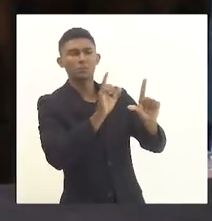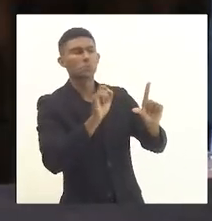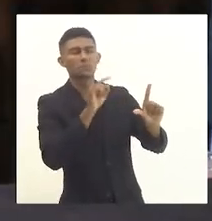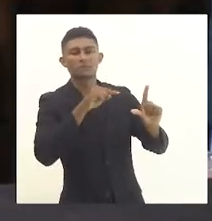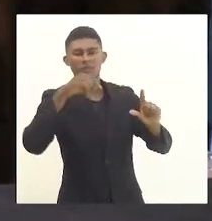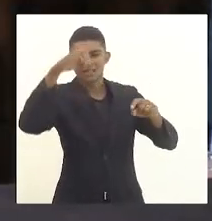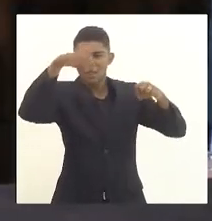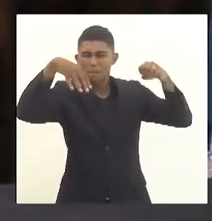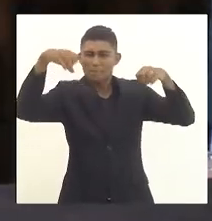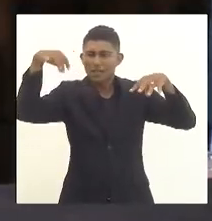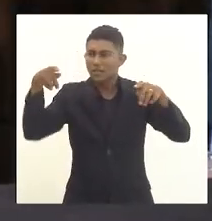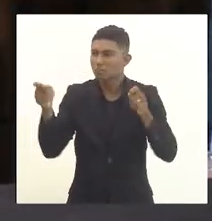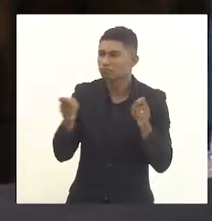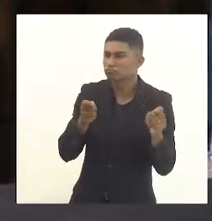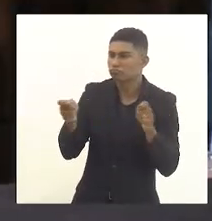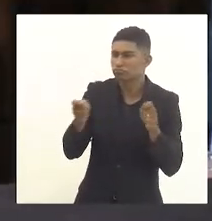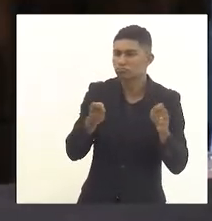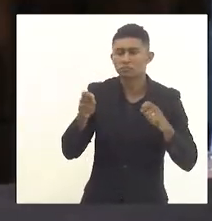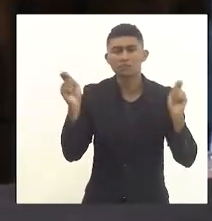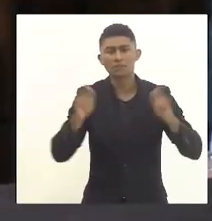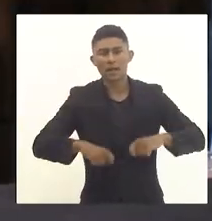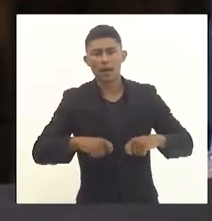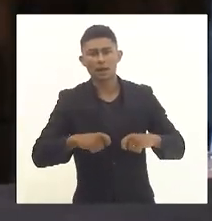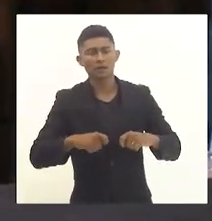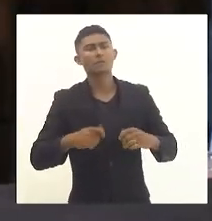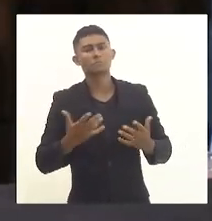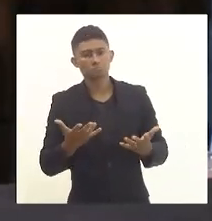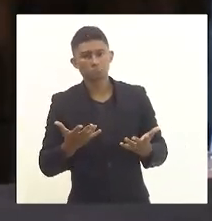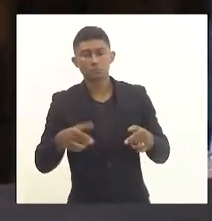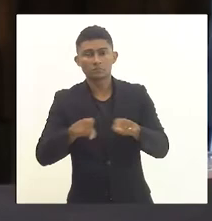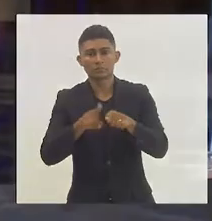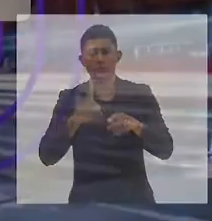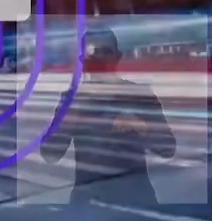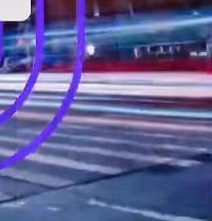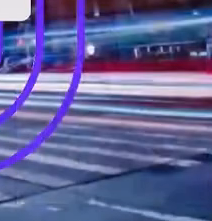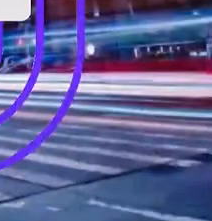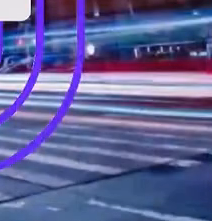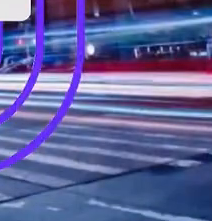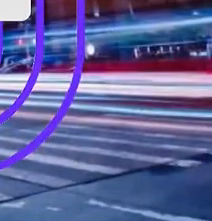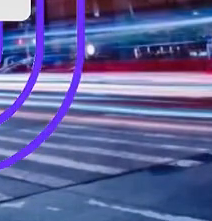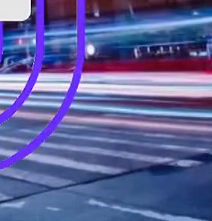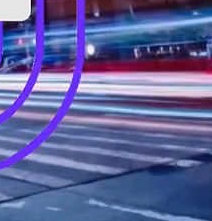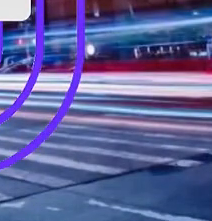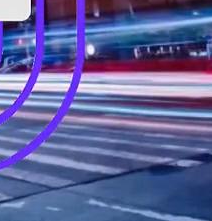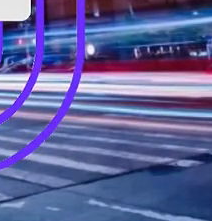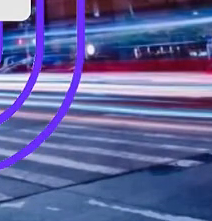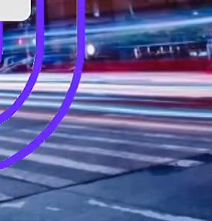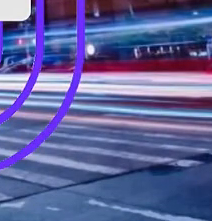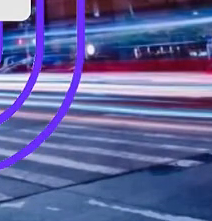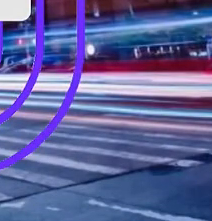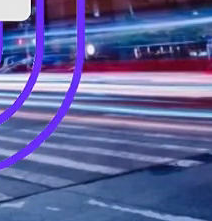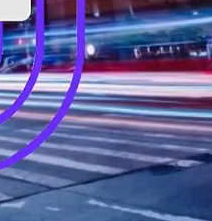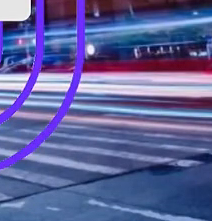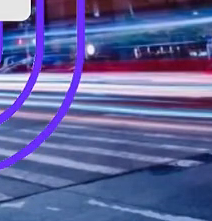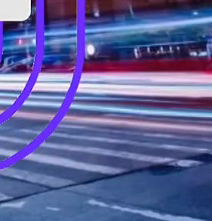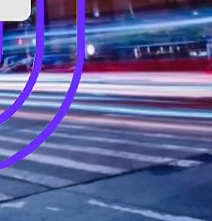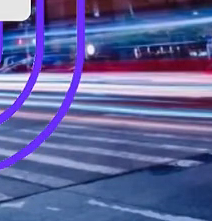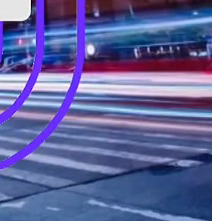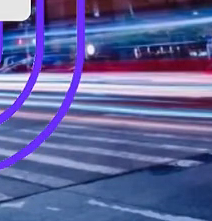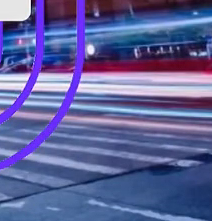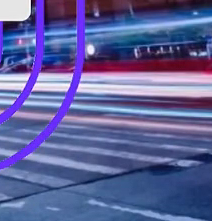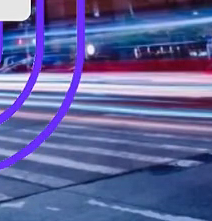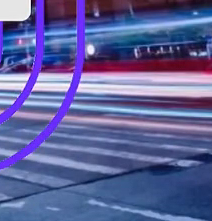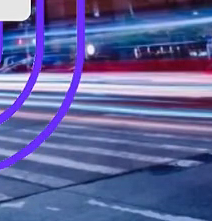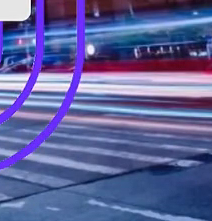que é a capacidade de gerir remotamente, o Wi-Fi público, ou seja, dá acesso à população ao Wi-Fi, 4G ou